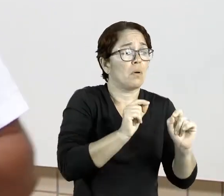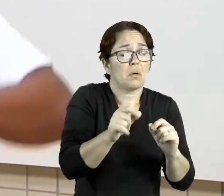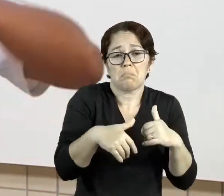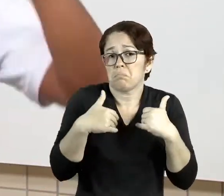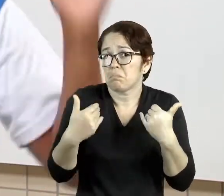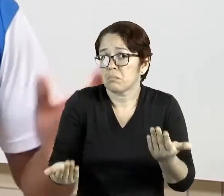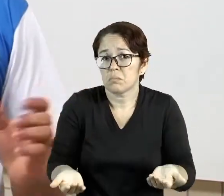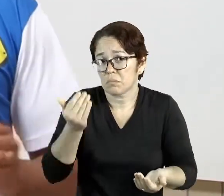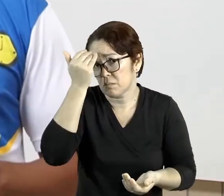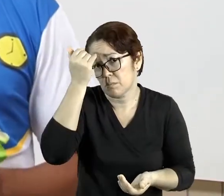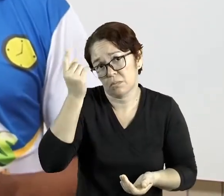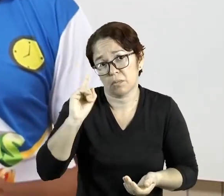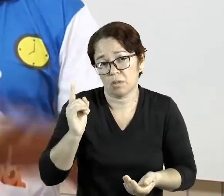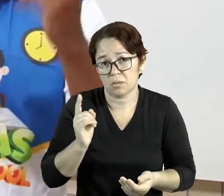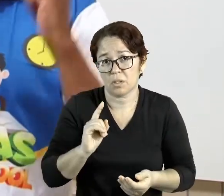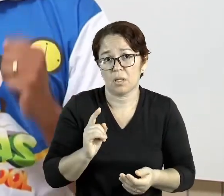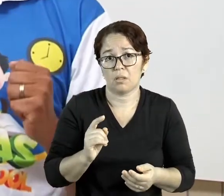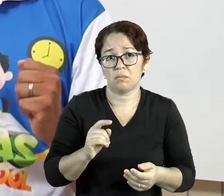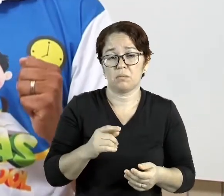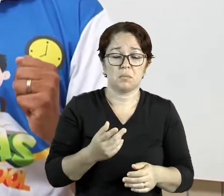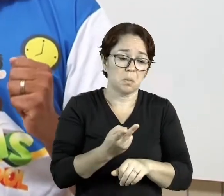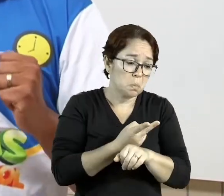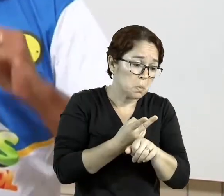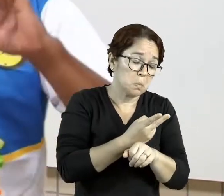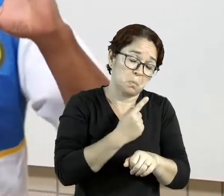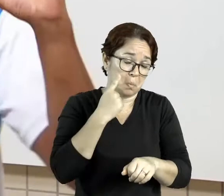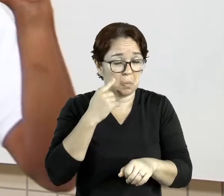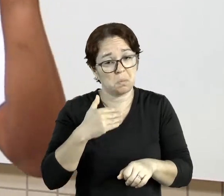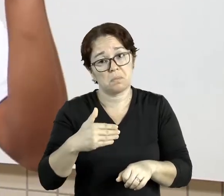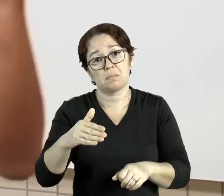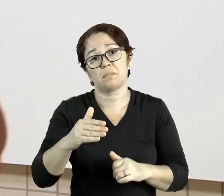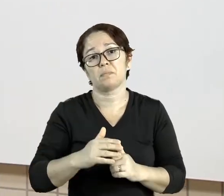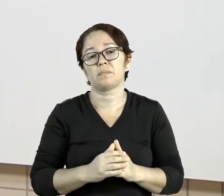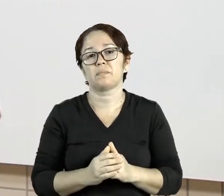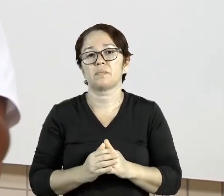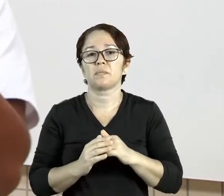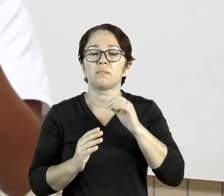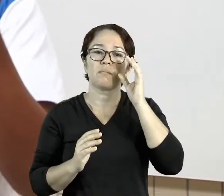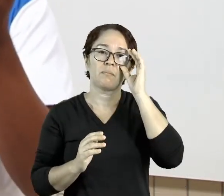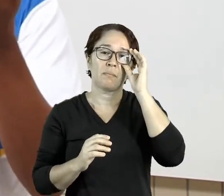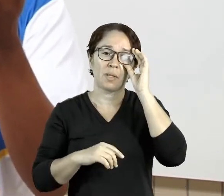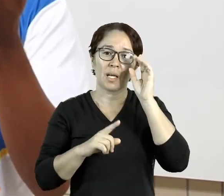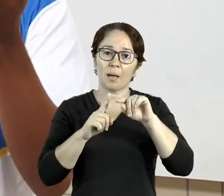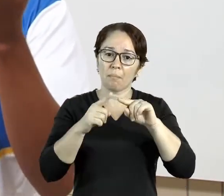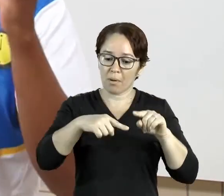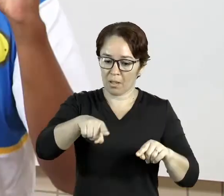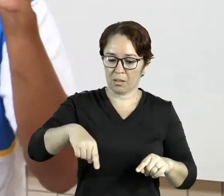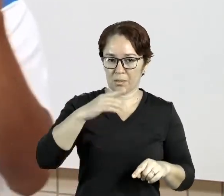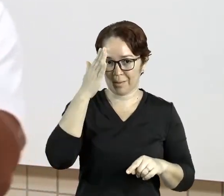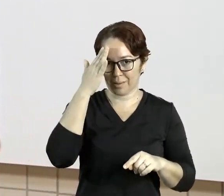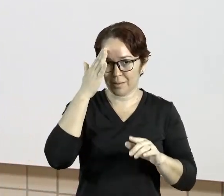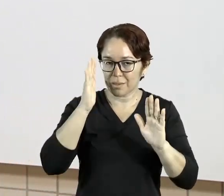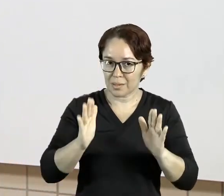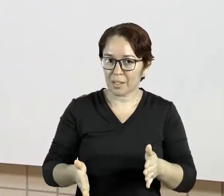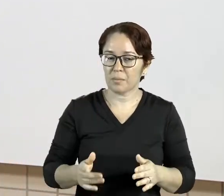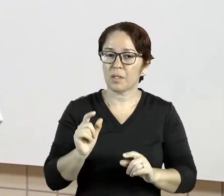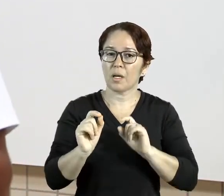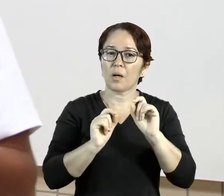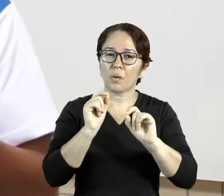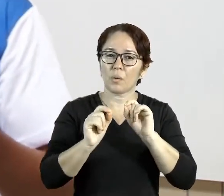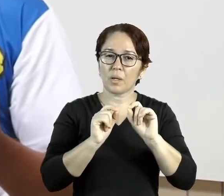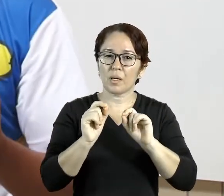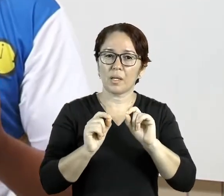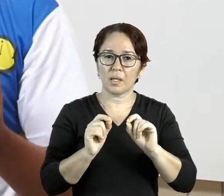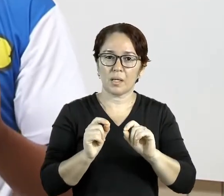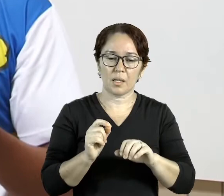maia. Isso ainda é um grande mistério. Nós sabemos, né, que naquela região, assim, né, resquícios